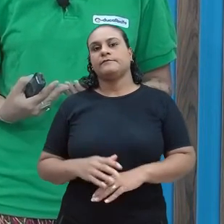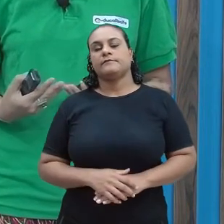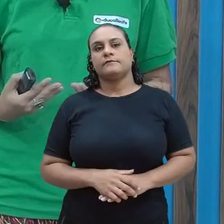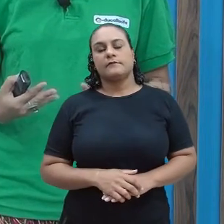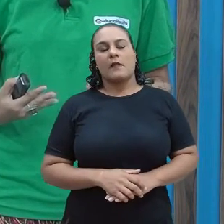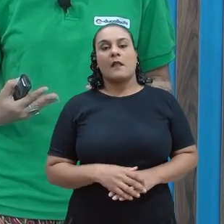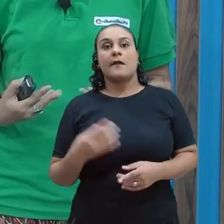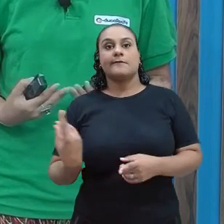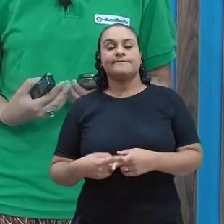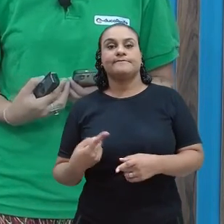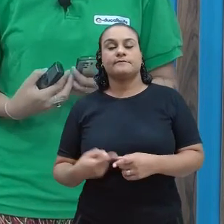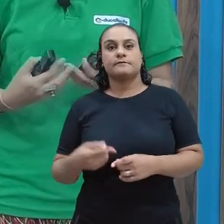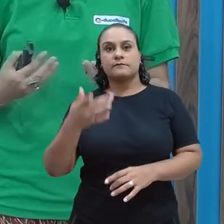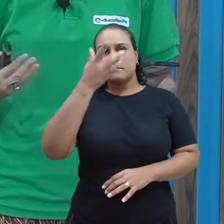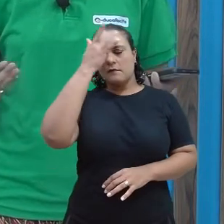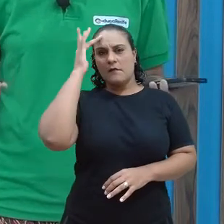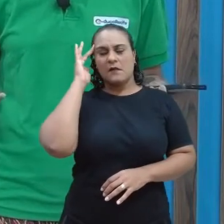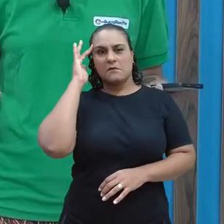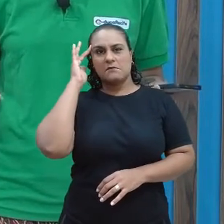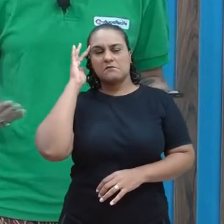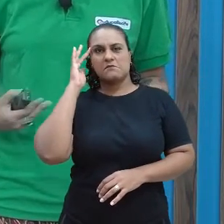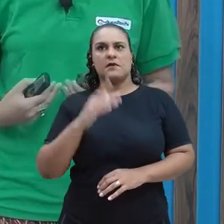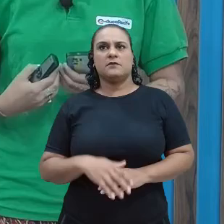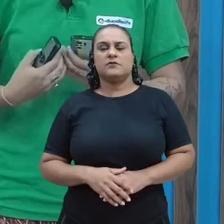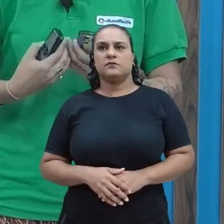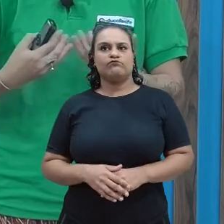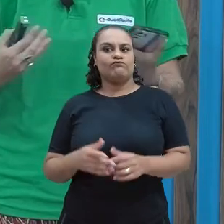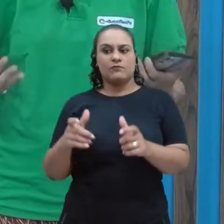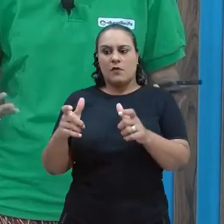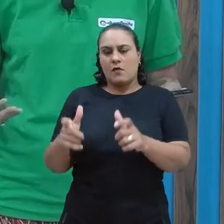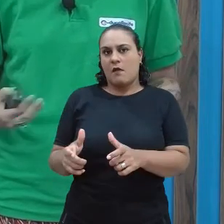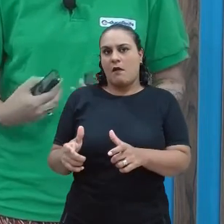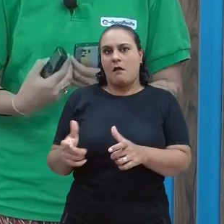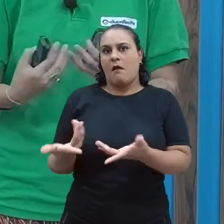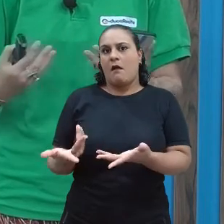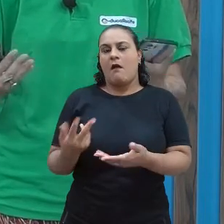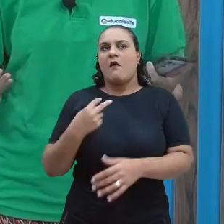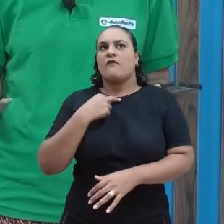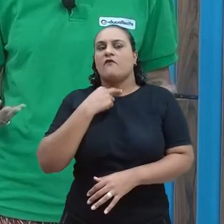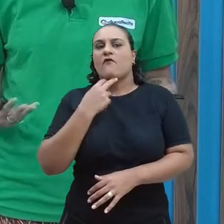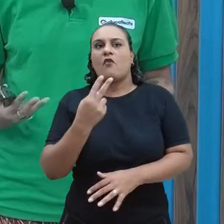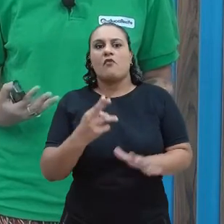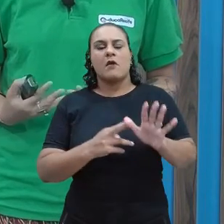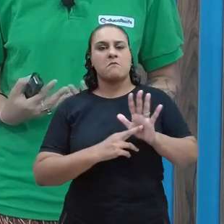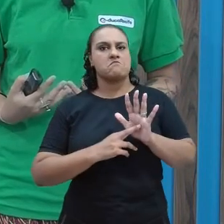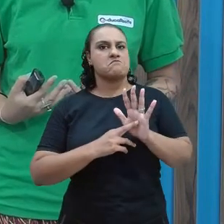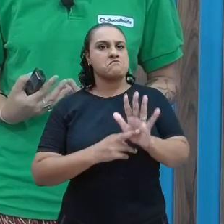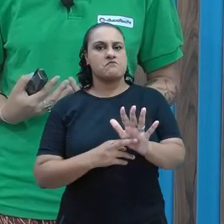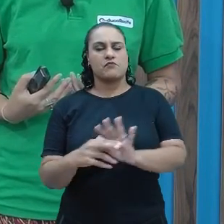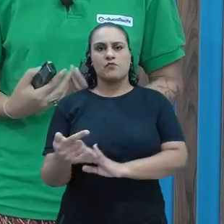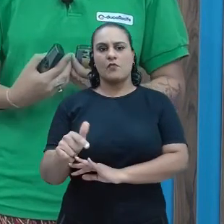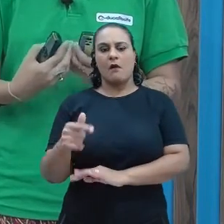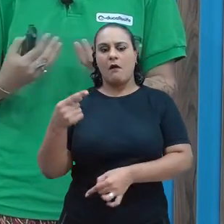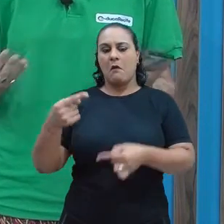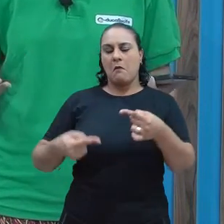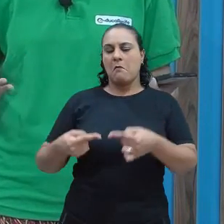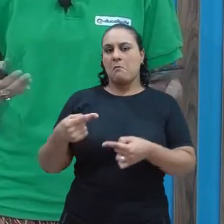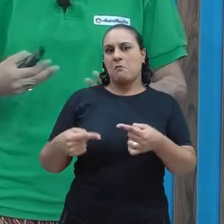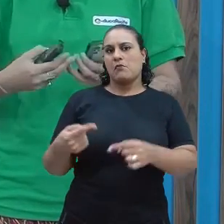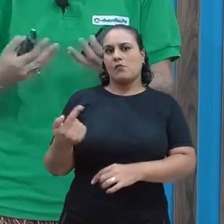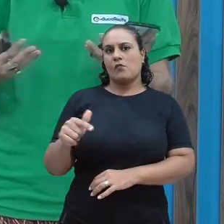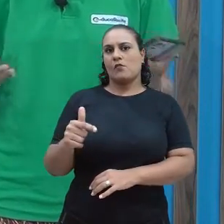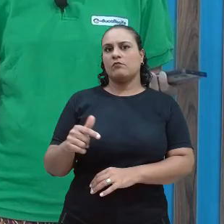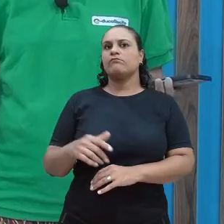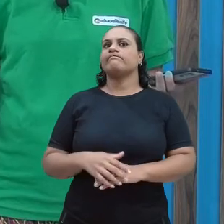porque aquelas pessoas não têm muito lugar, né, de voz, não decidem muito sobre as políticas e